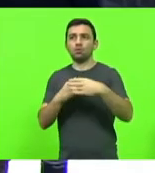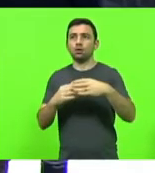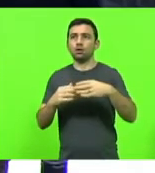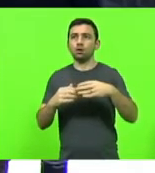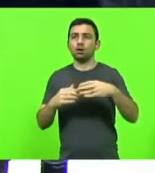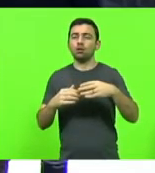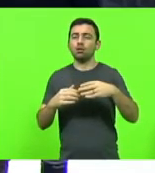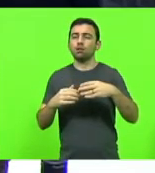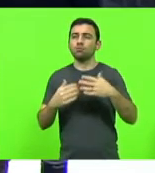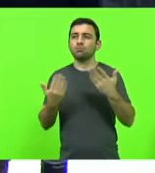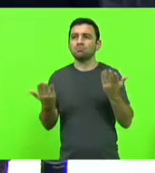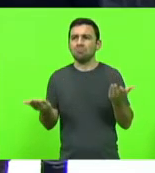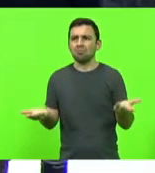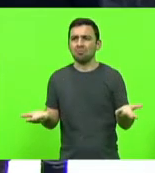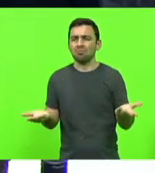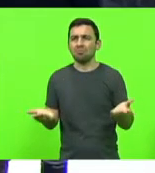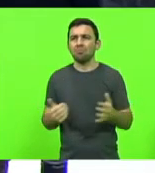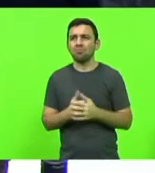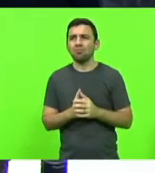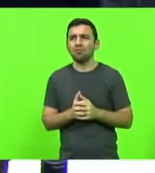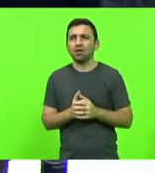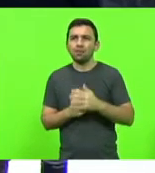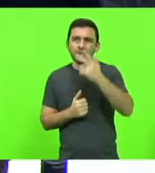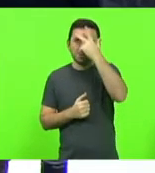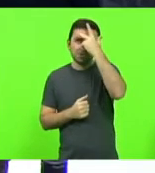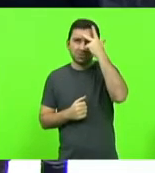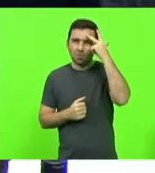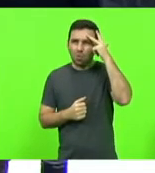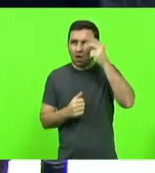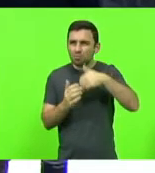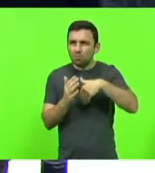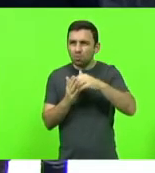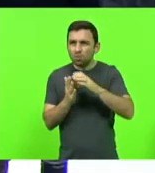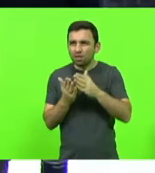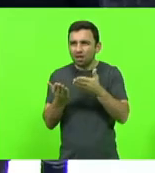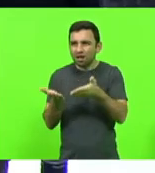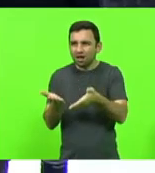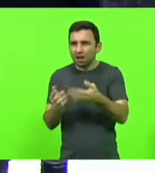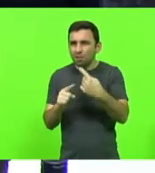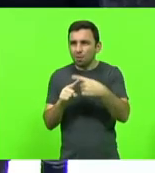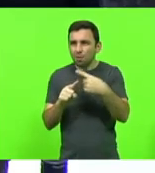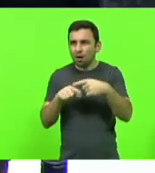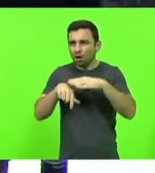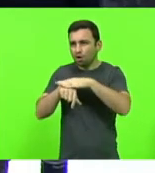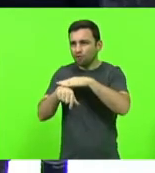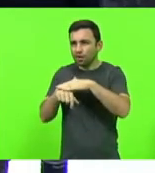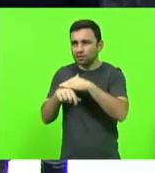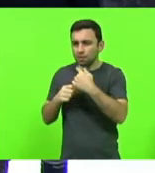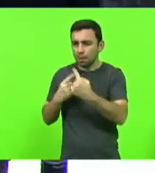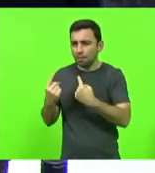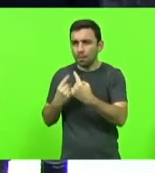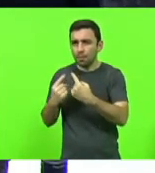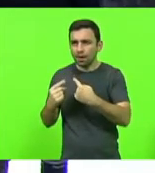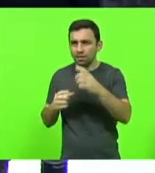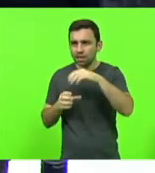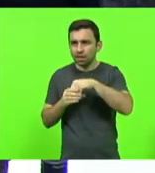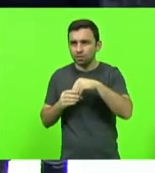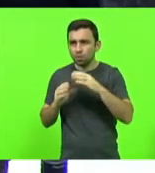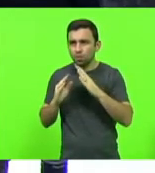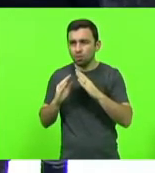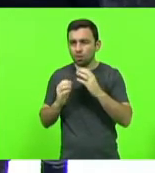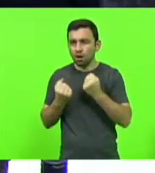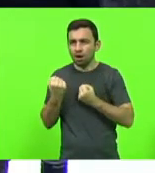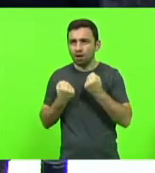coisa. Então, a pessoa ser multada por estar conversando dentro do carro, isso